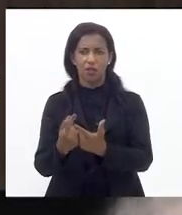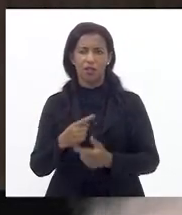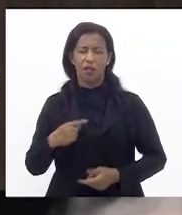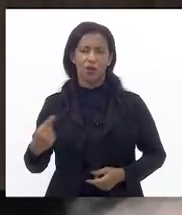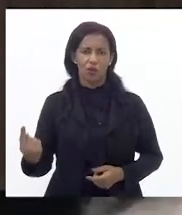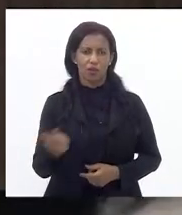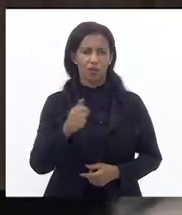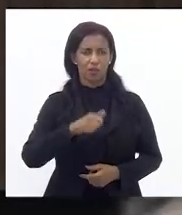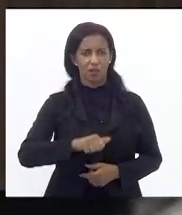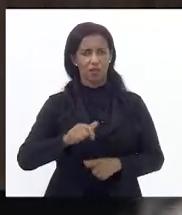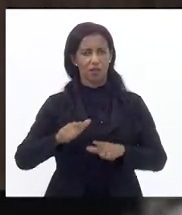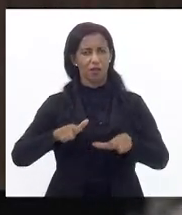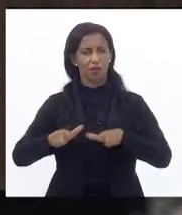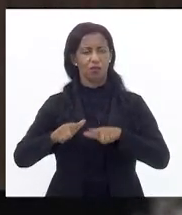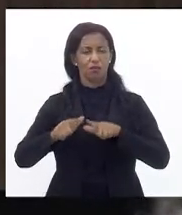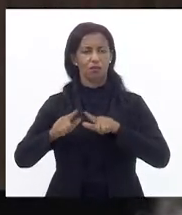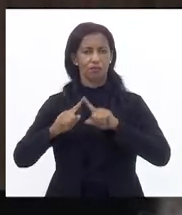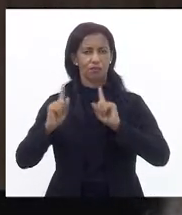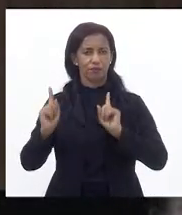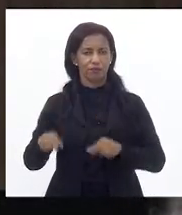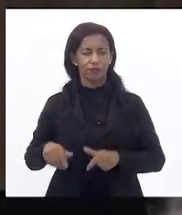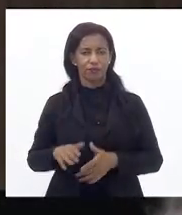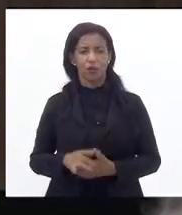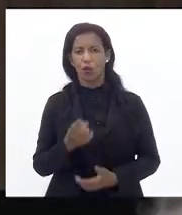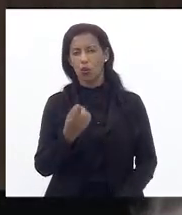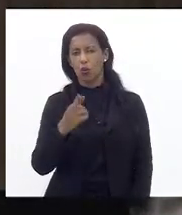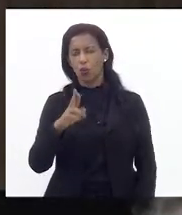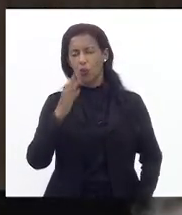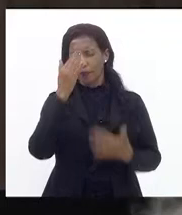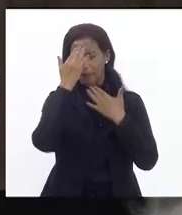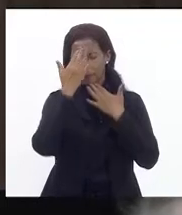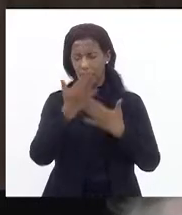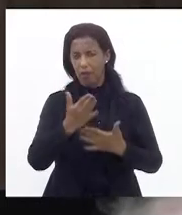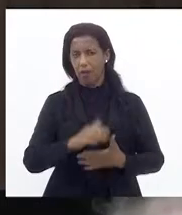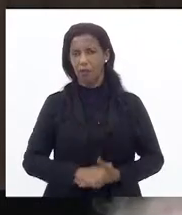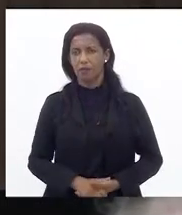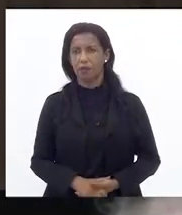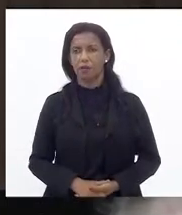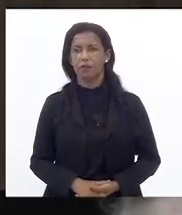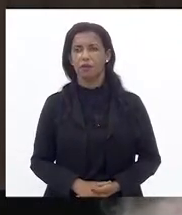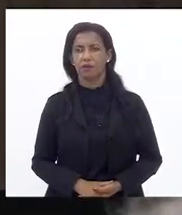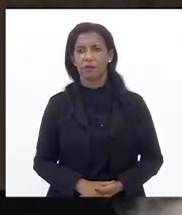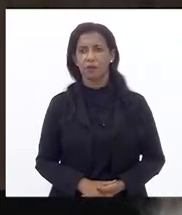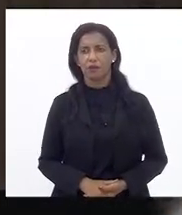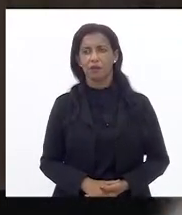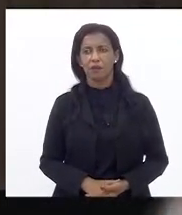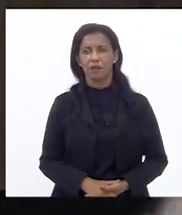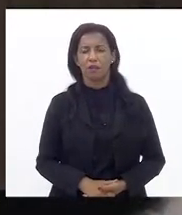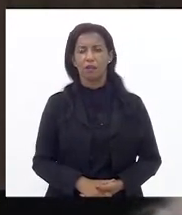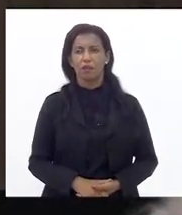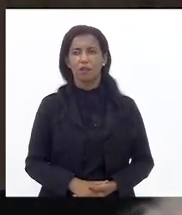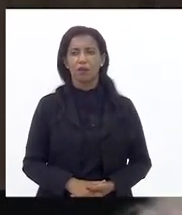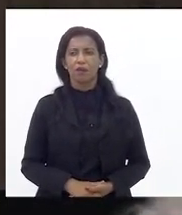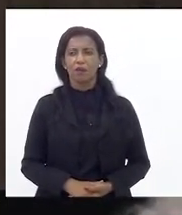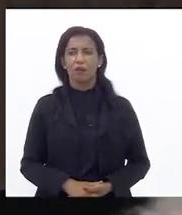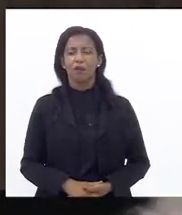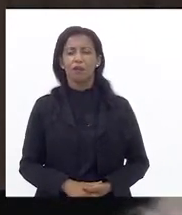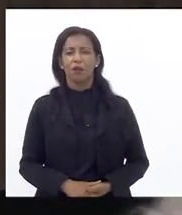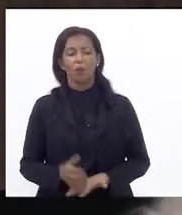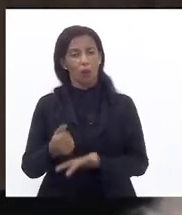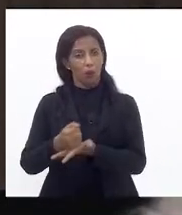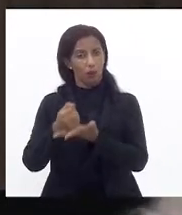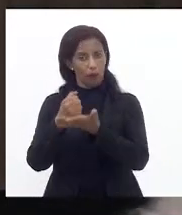Servidor Público tá bom doutor Obrigado aí pela pela pela